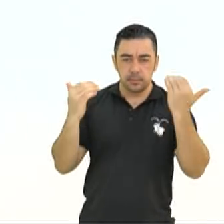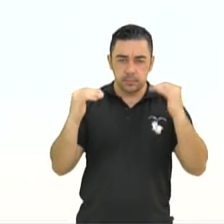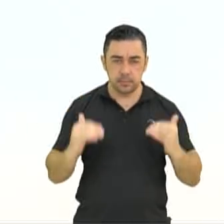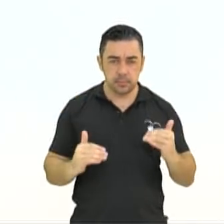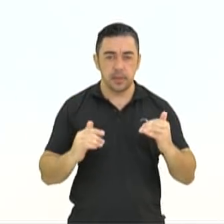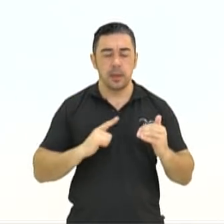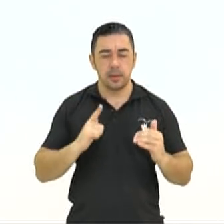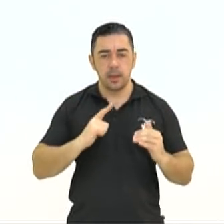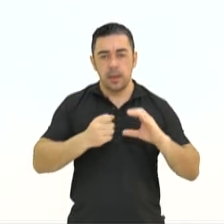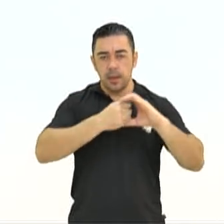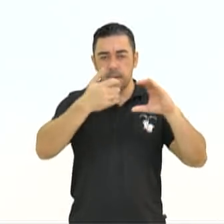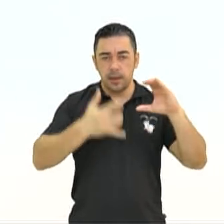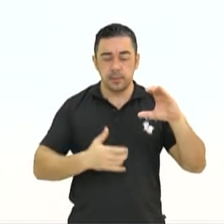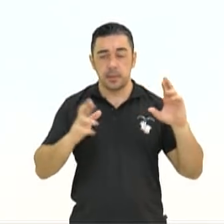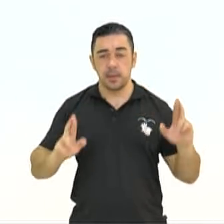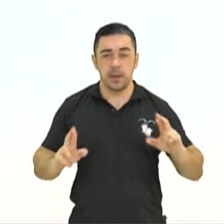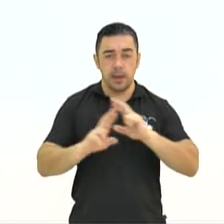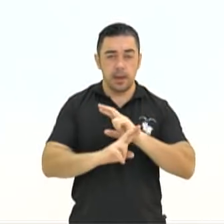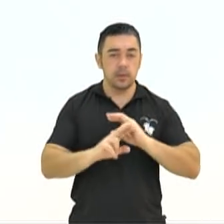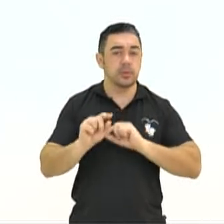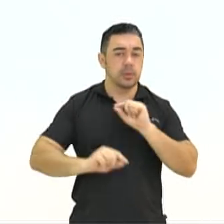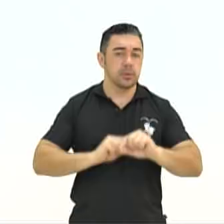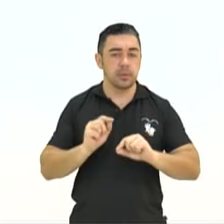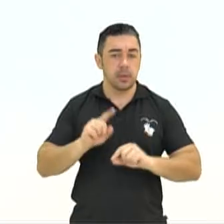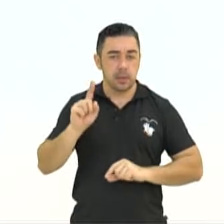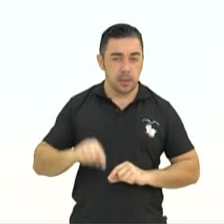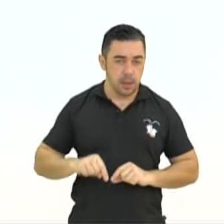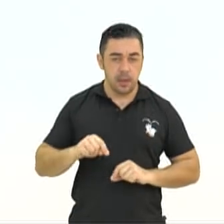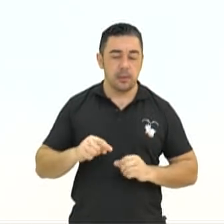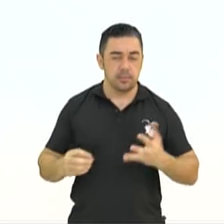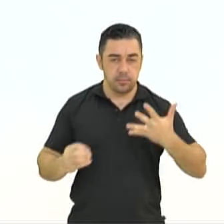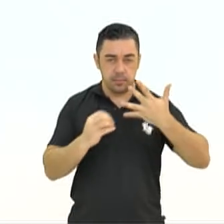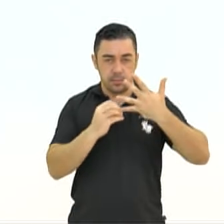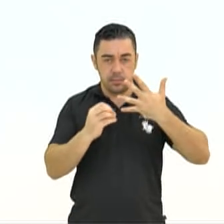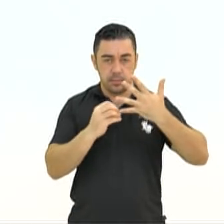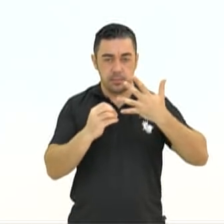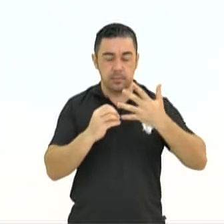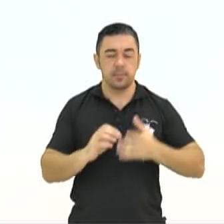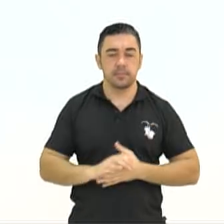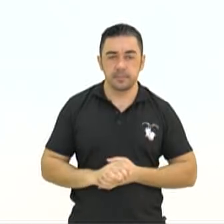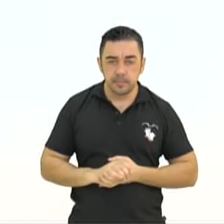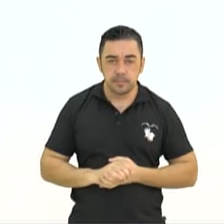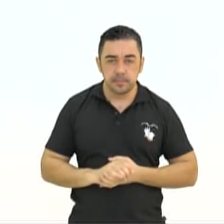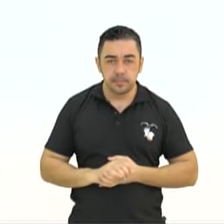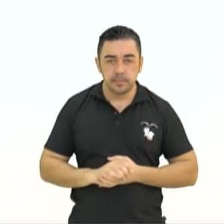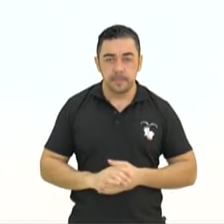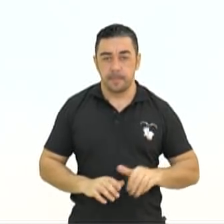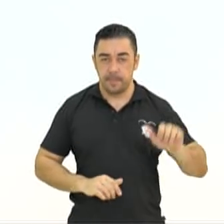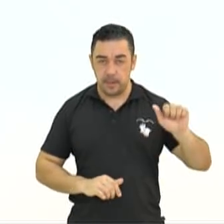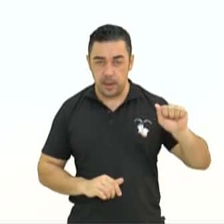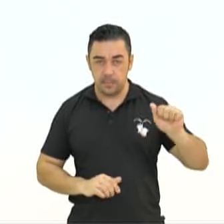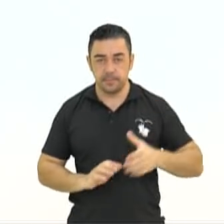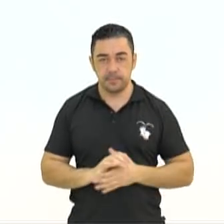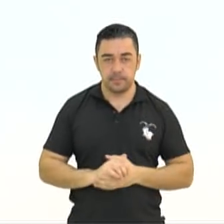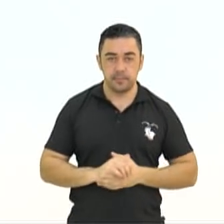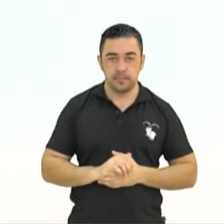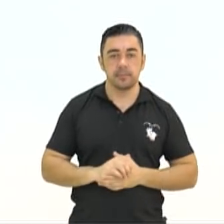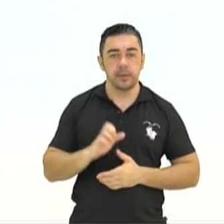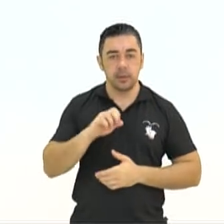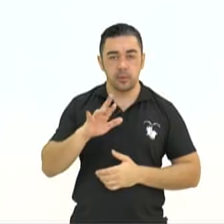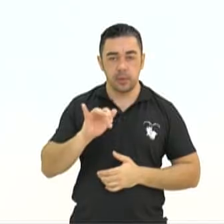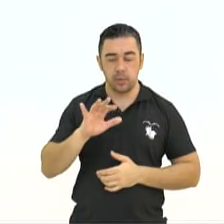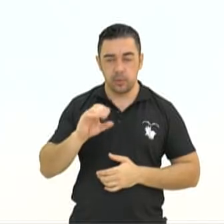apresenta características relacionadas aos organismos do reino Animalia? Letra A. São procariontes